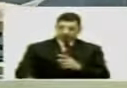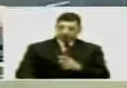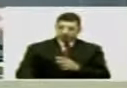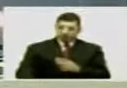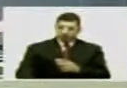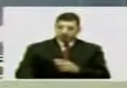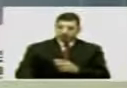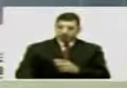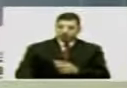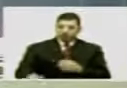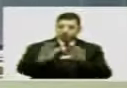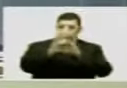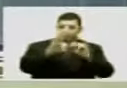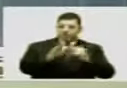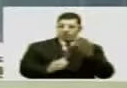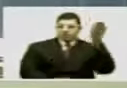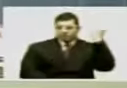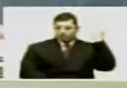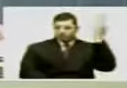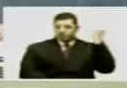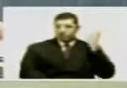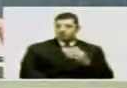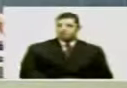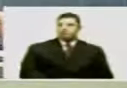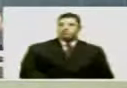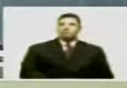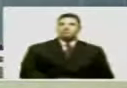ainda na legislatura passada.